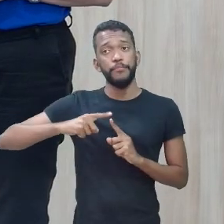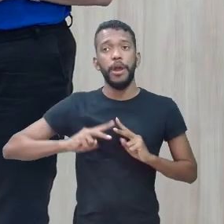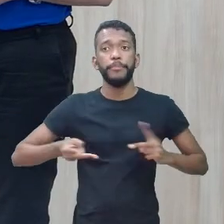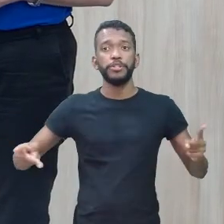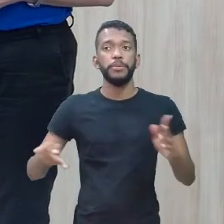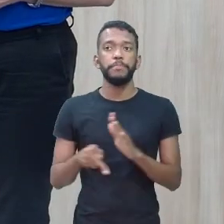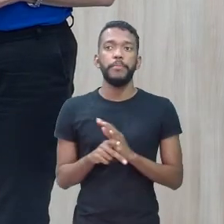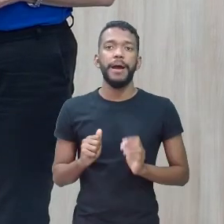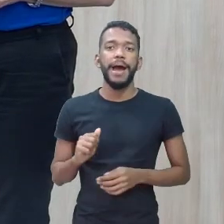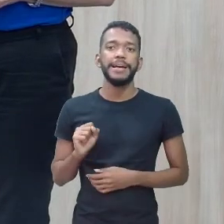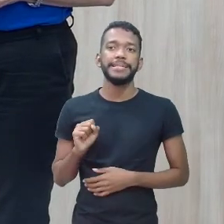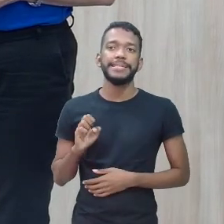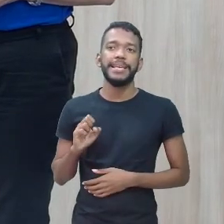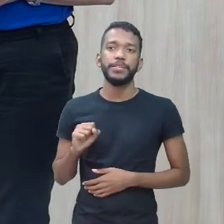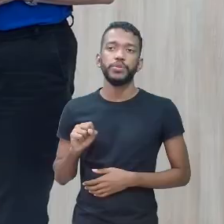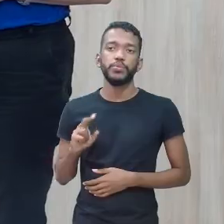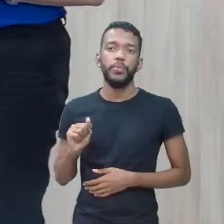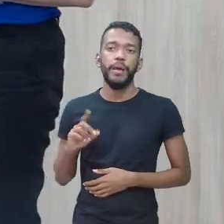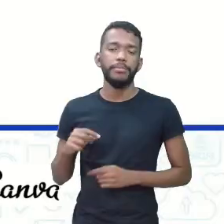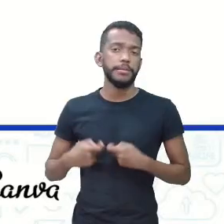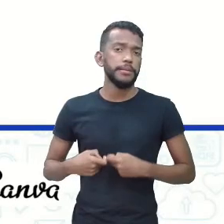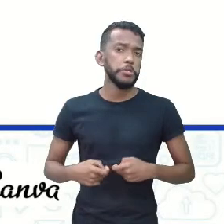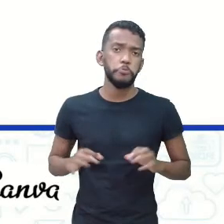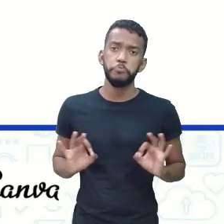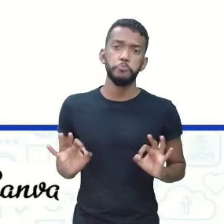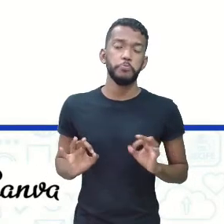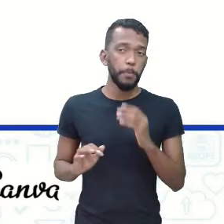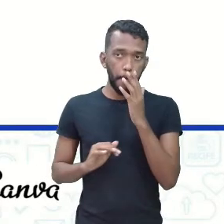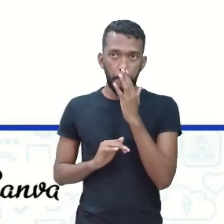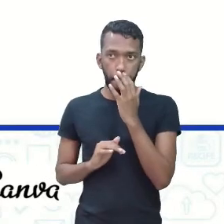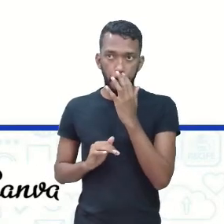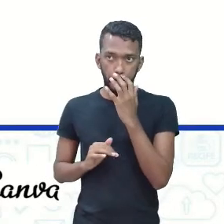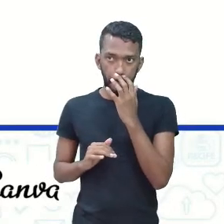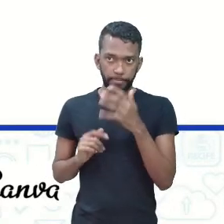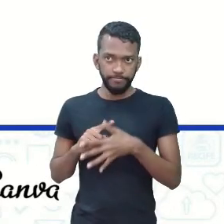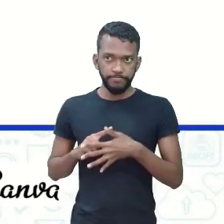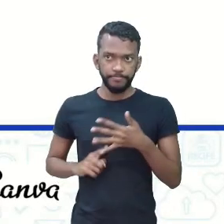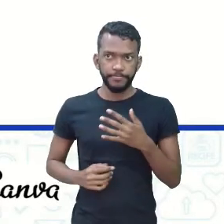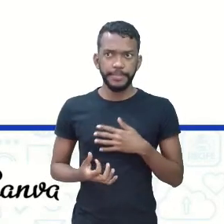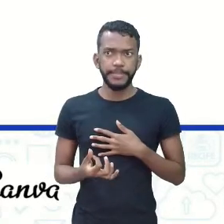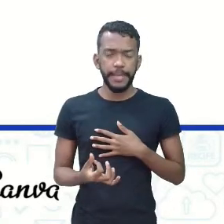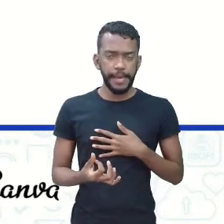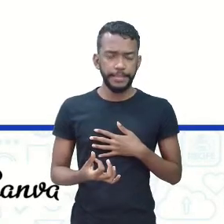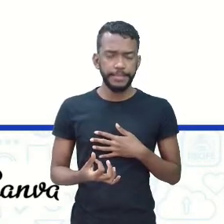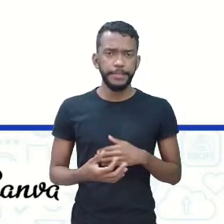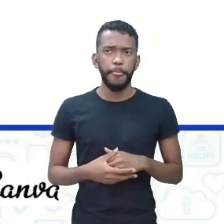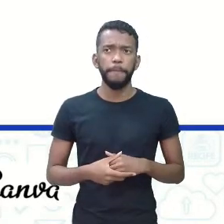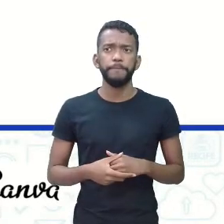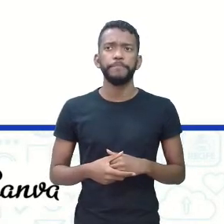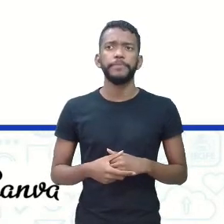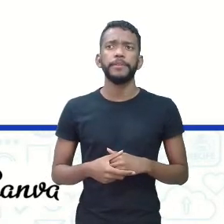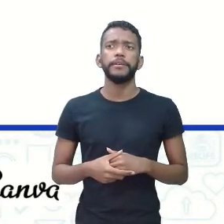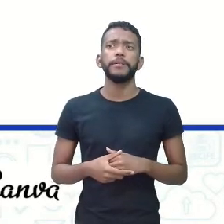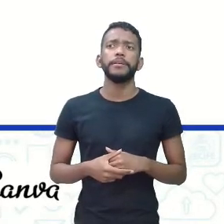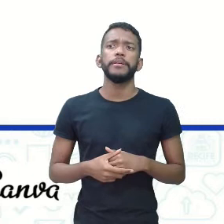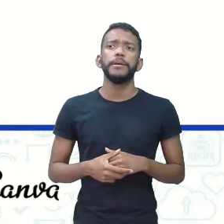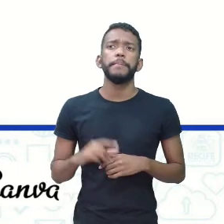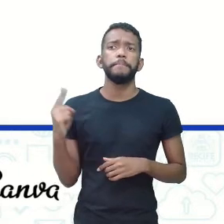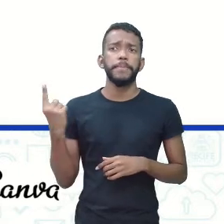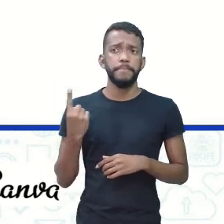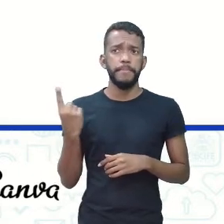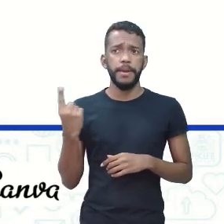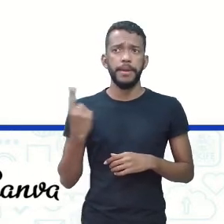reprodução assexuada. Nós temos aqui 6 tipos. O primeiro, divisão binária,